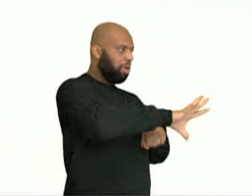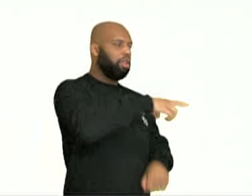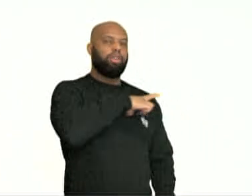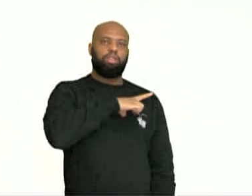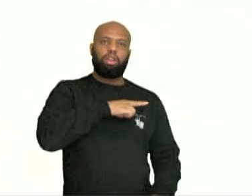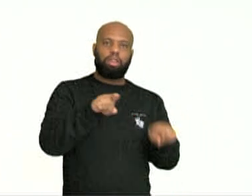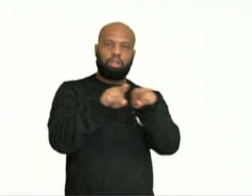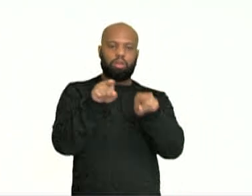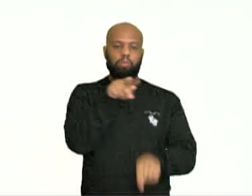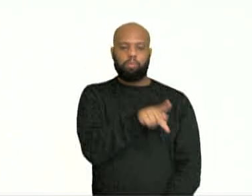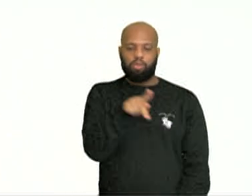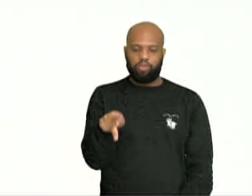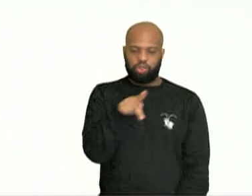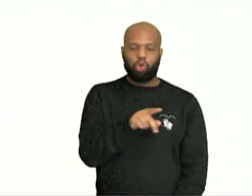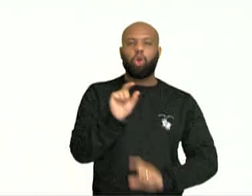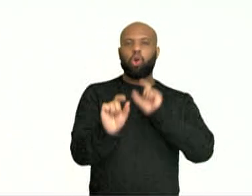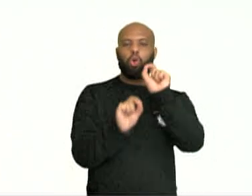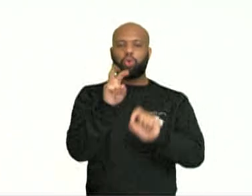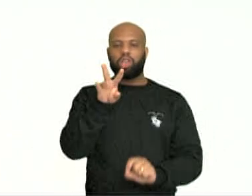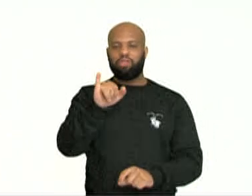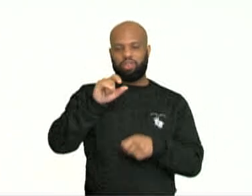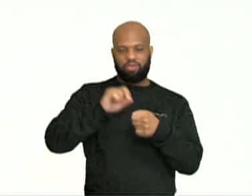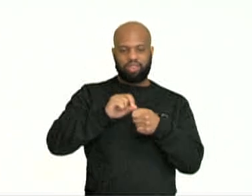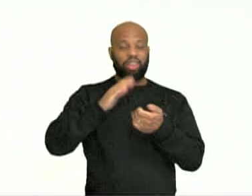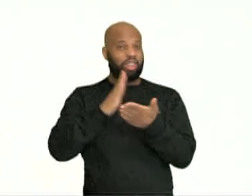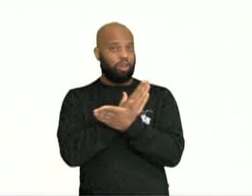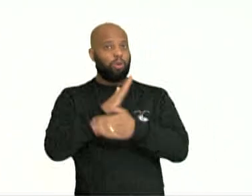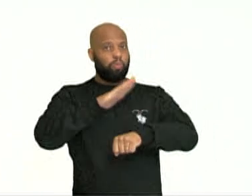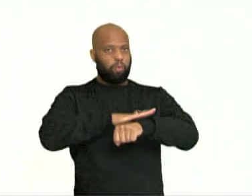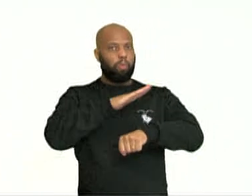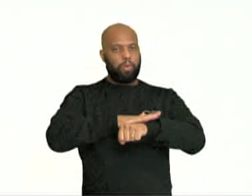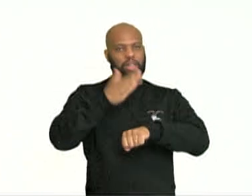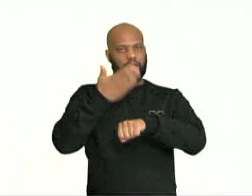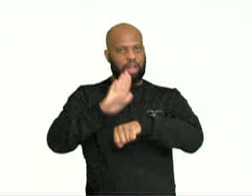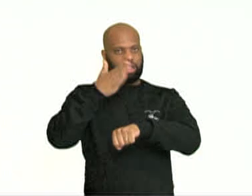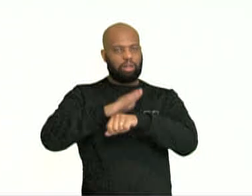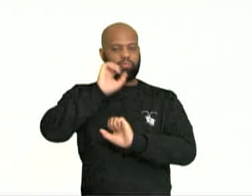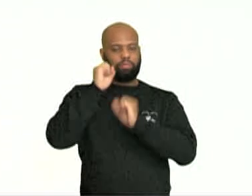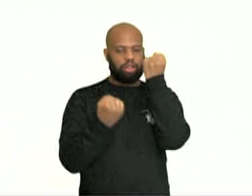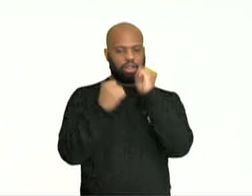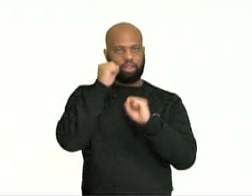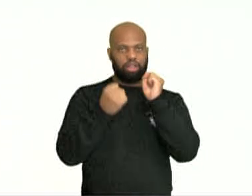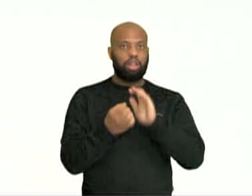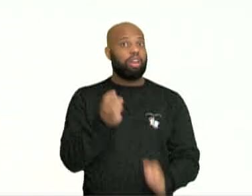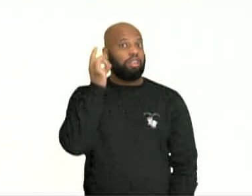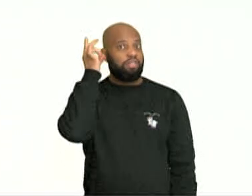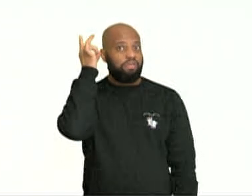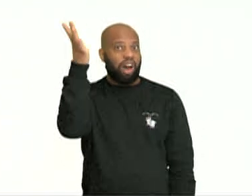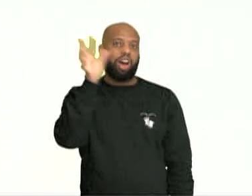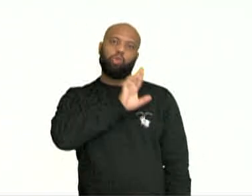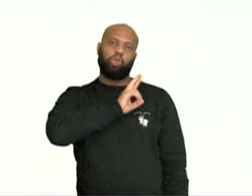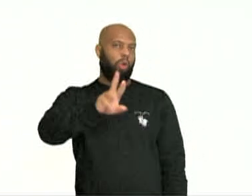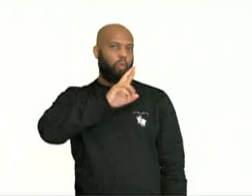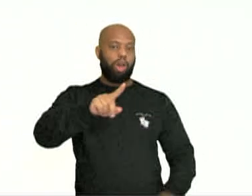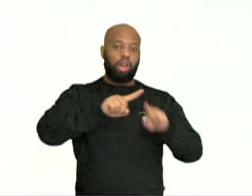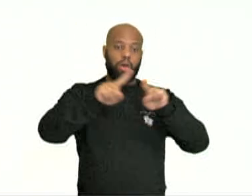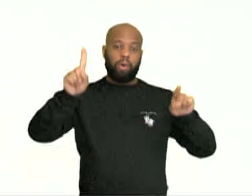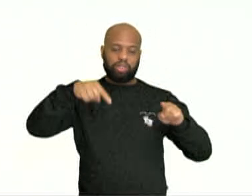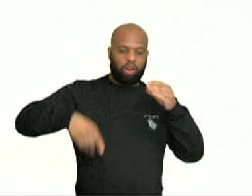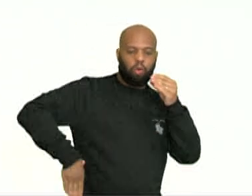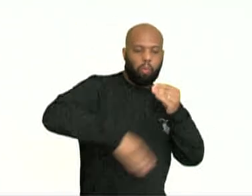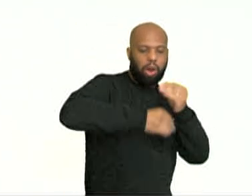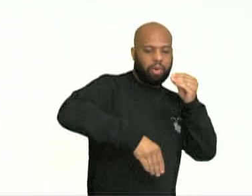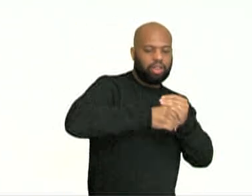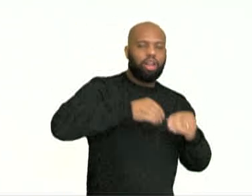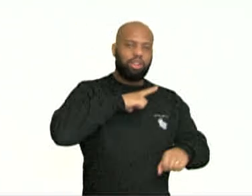de um professor sobre o que fazer em determinado momento do exercício. Não é fácil e é complementar às práticas